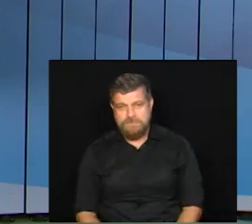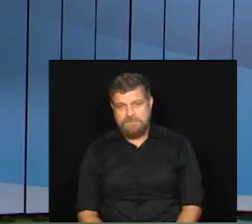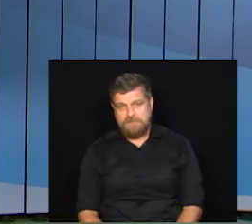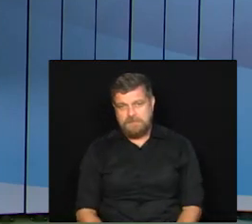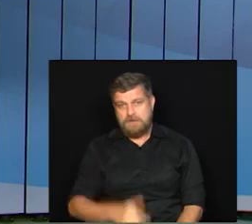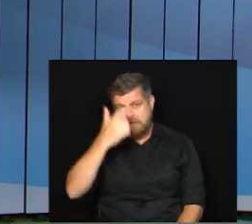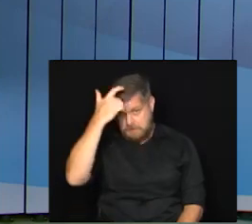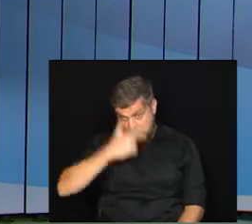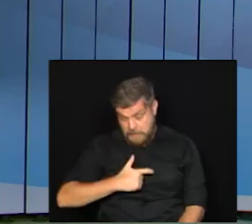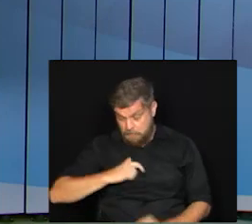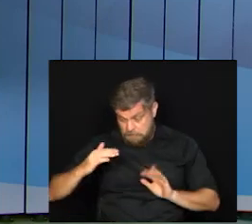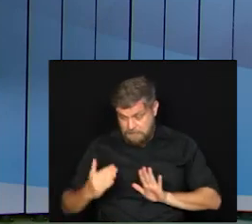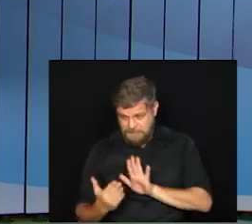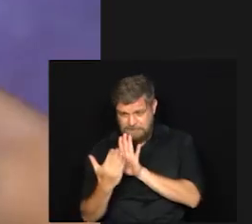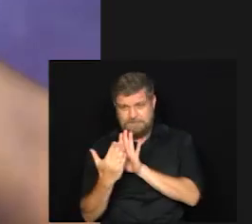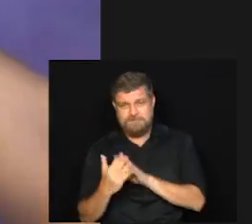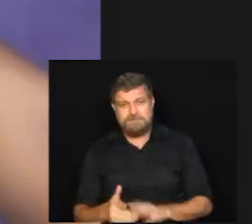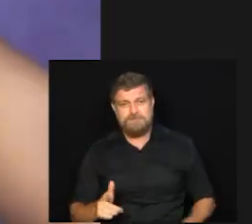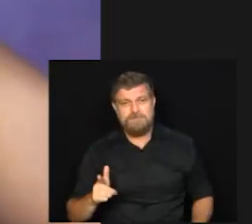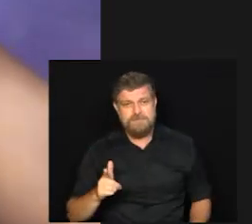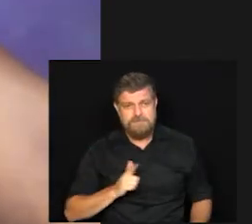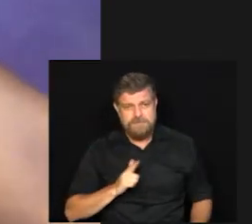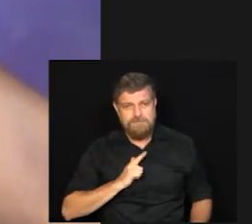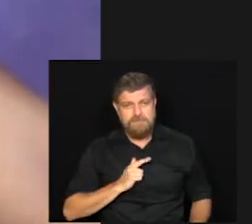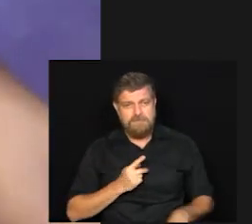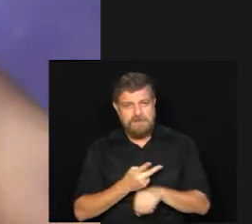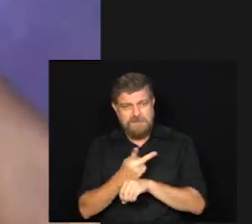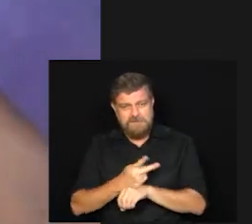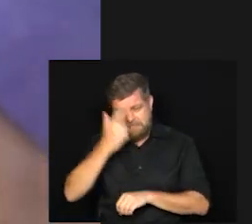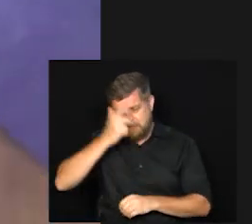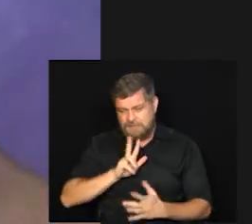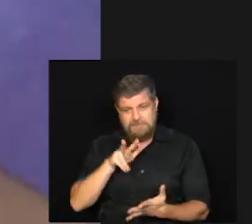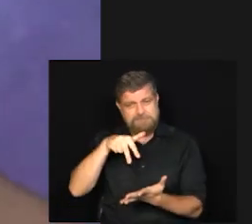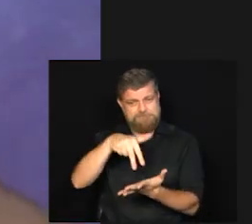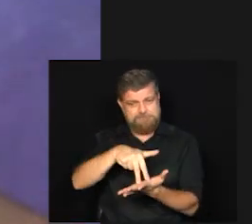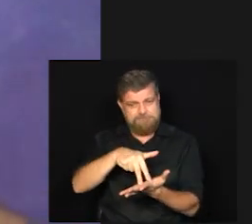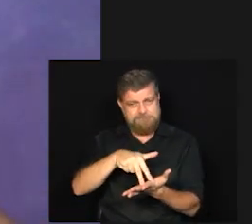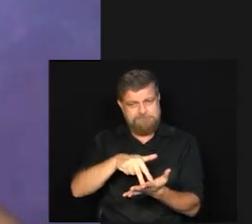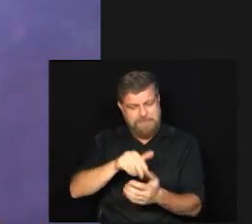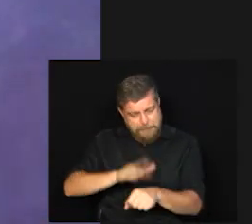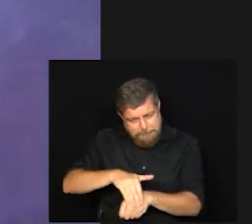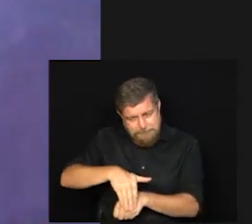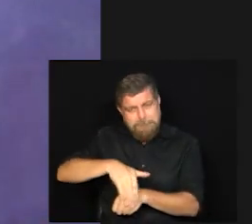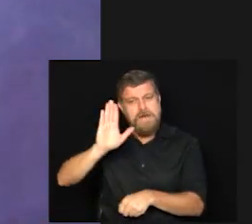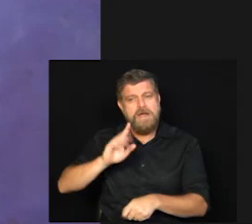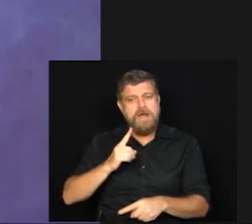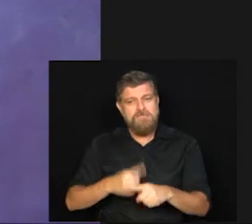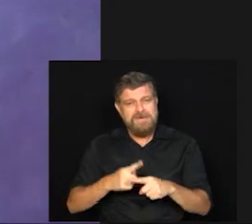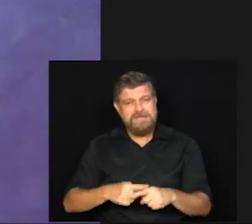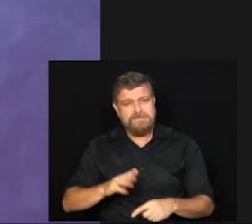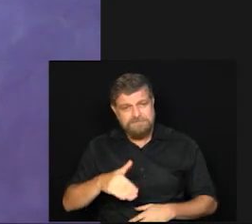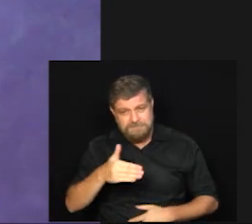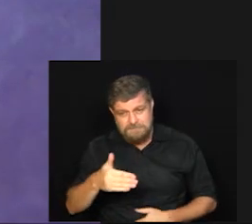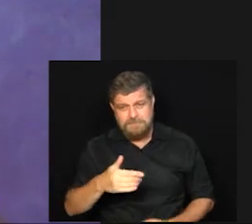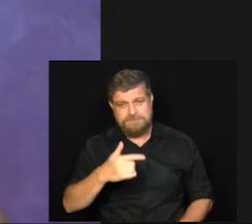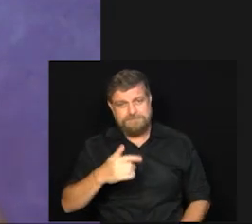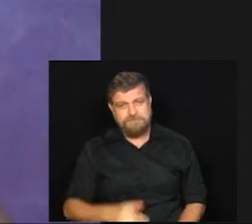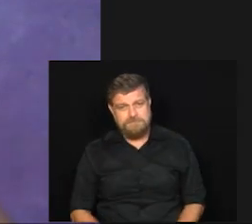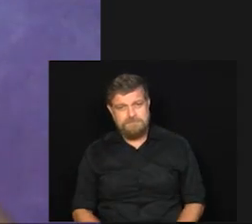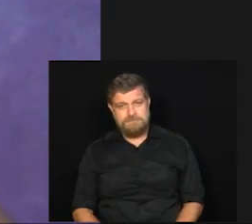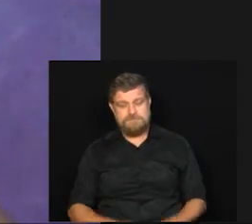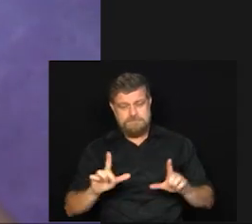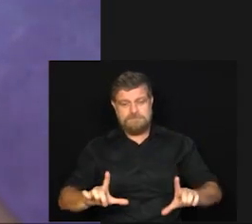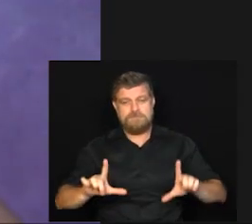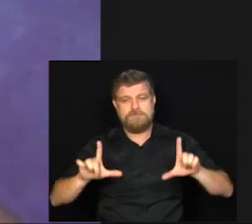Eu enfrento, eu até venho buscando, né, me posicionar mais, porque quando você coloca a